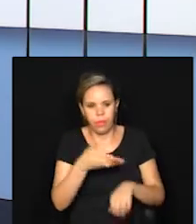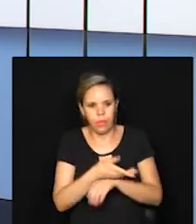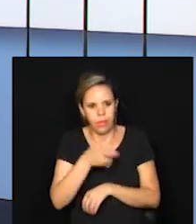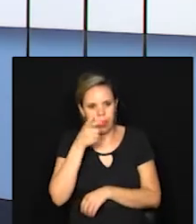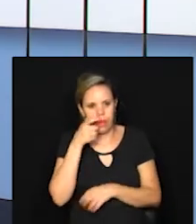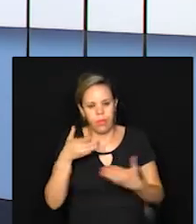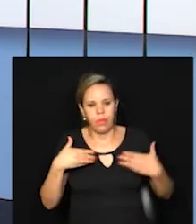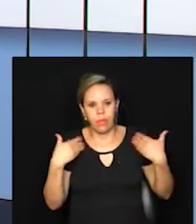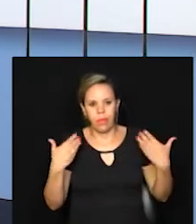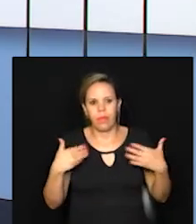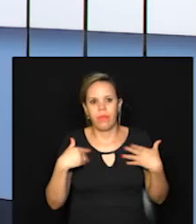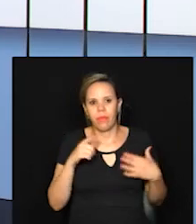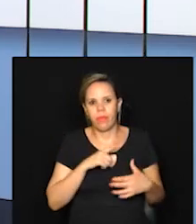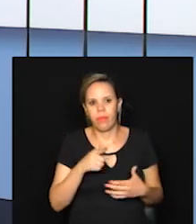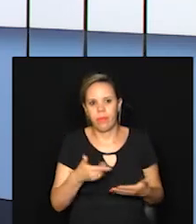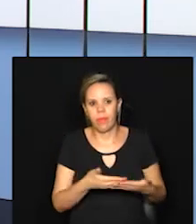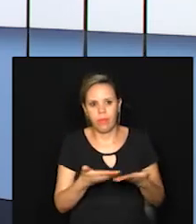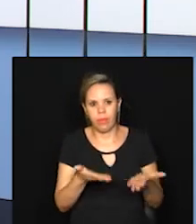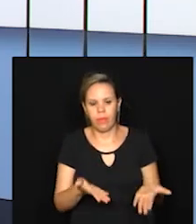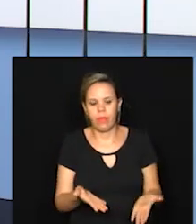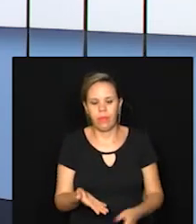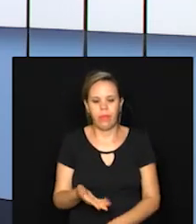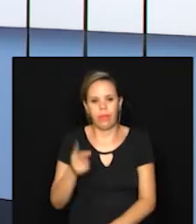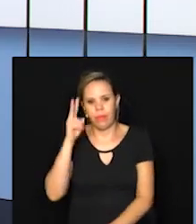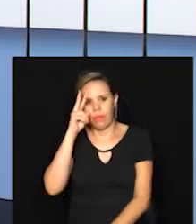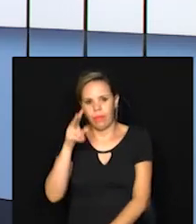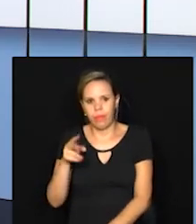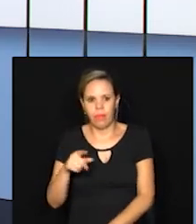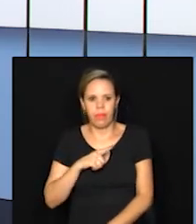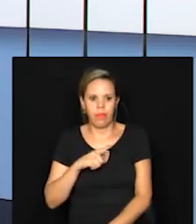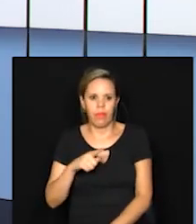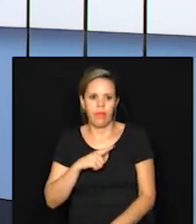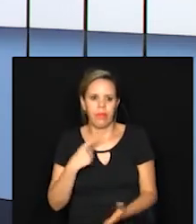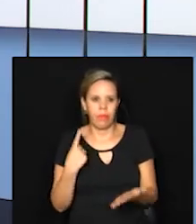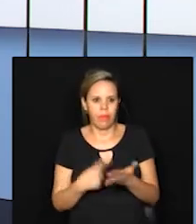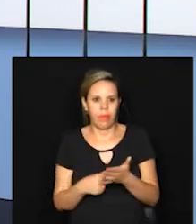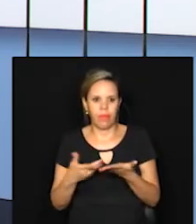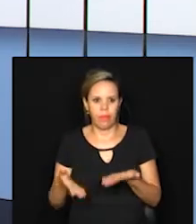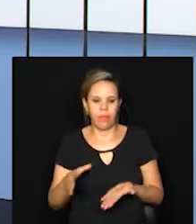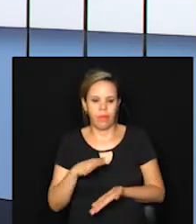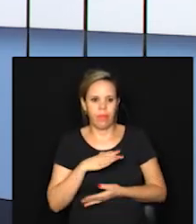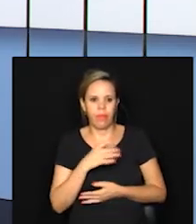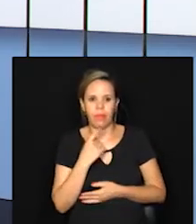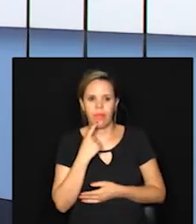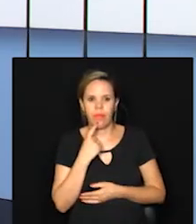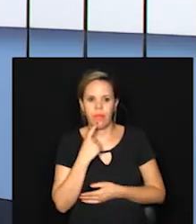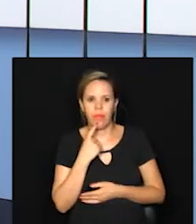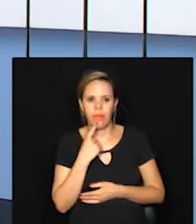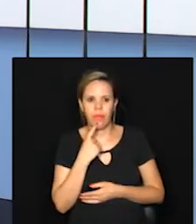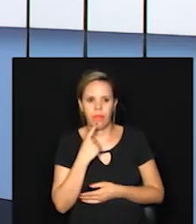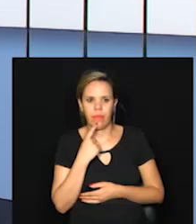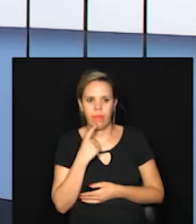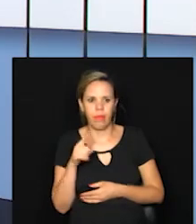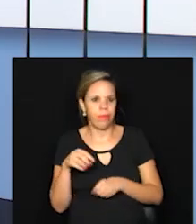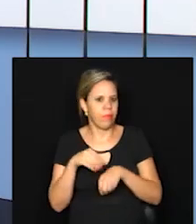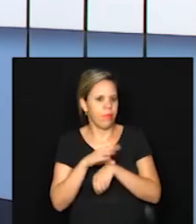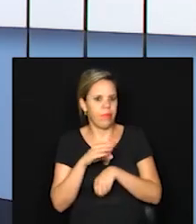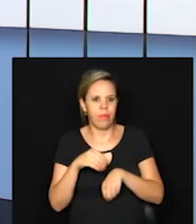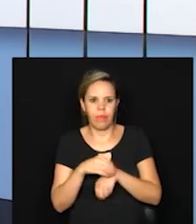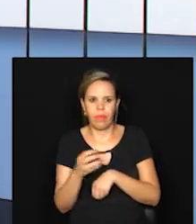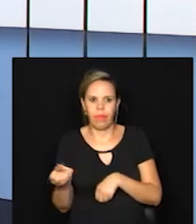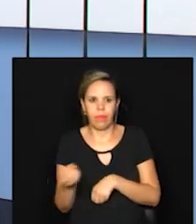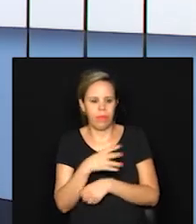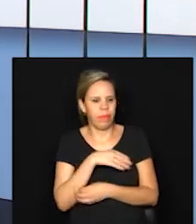então, temos mais esse habitante. Lembrando que existe um compromisso aqui na cidade de Campinas de não trazer